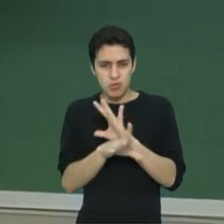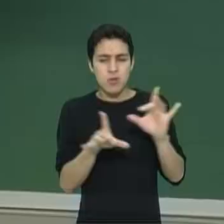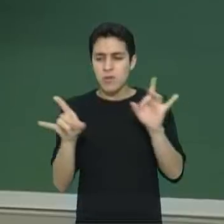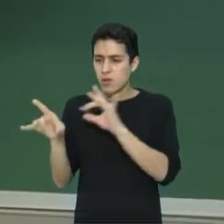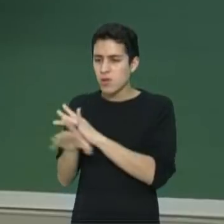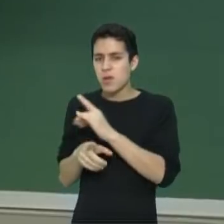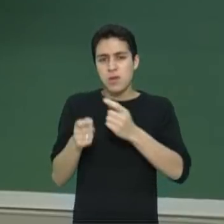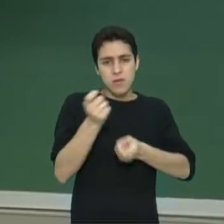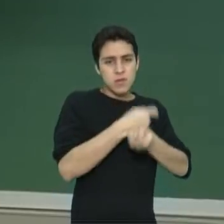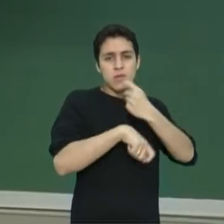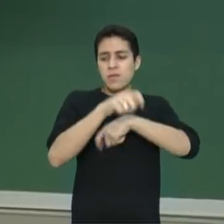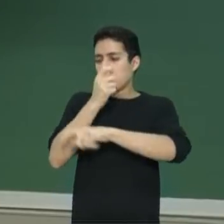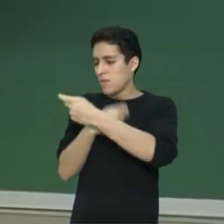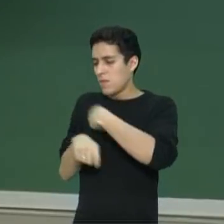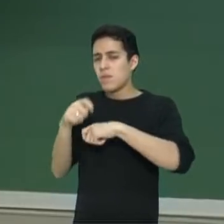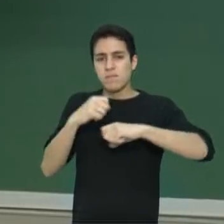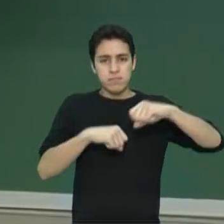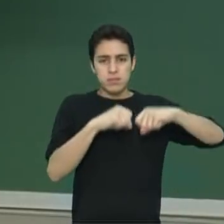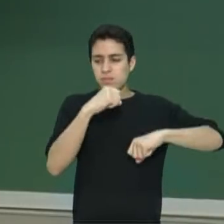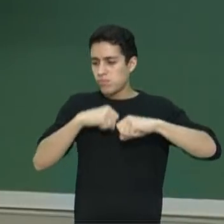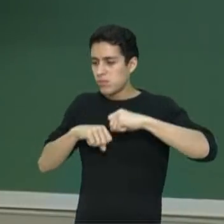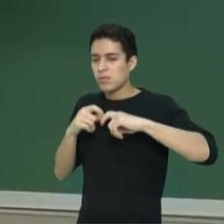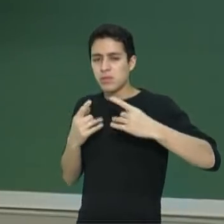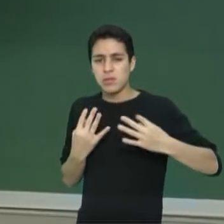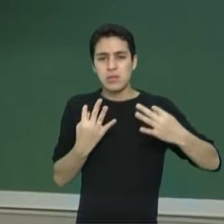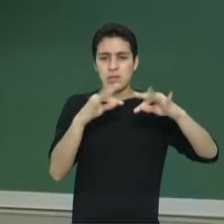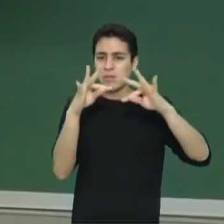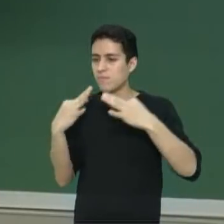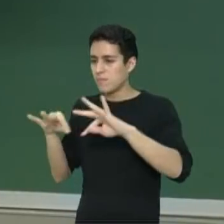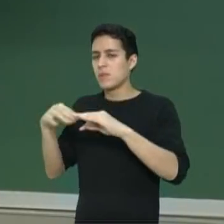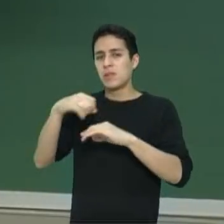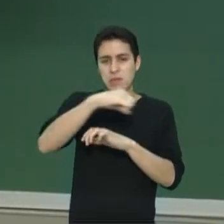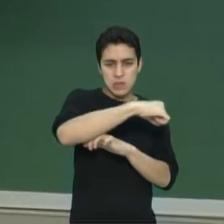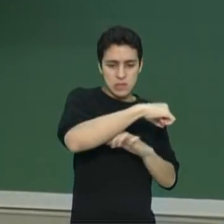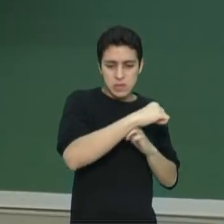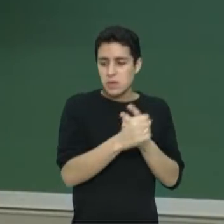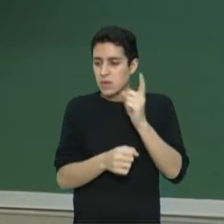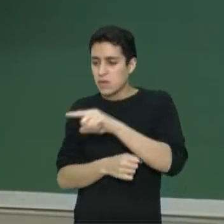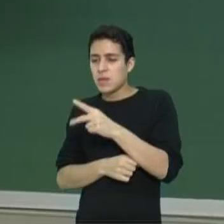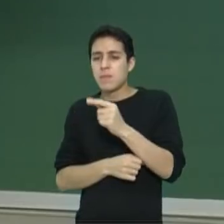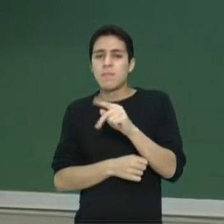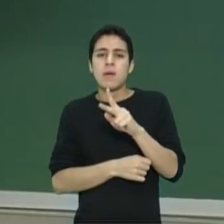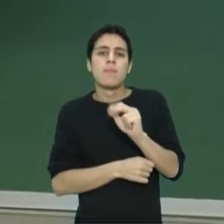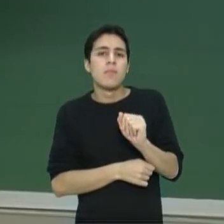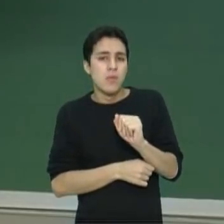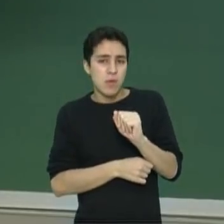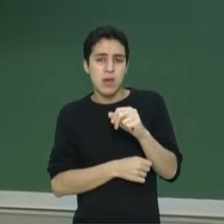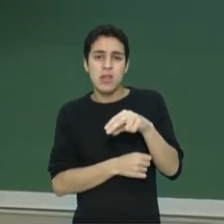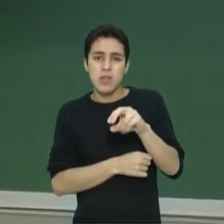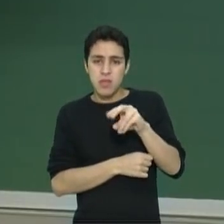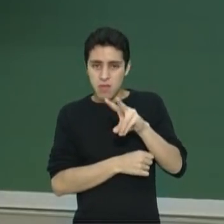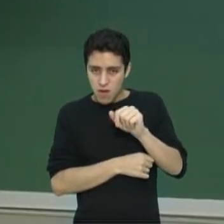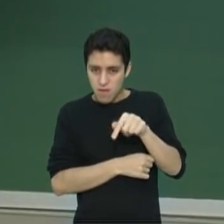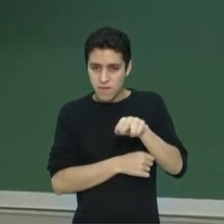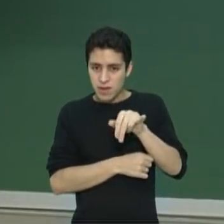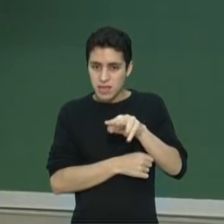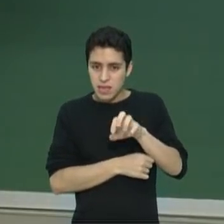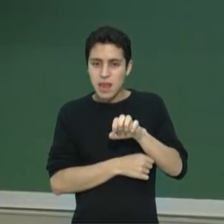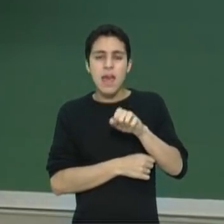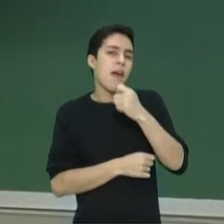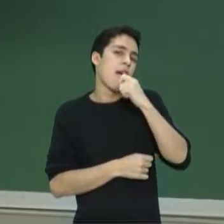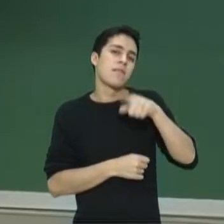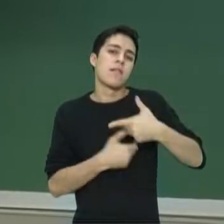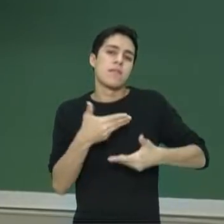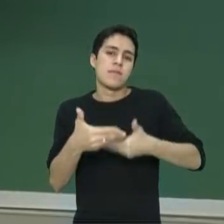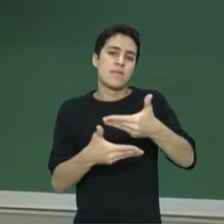né? Grandes investimentos em tecnologia, em infraestrutura, e Papua Nova Guiné ainda no início desse